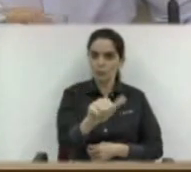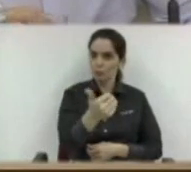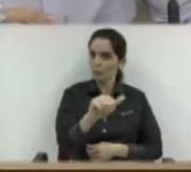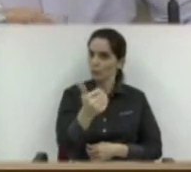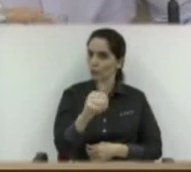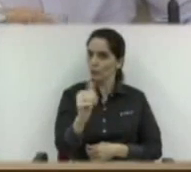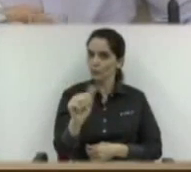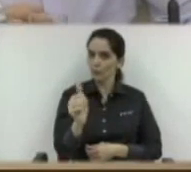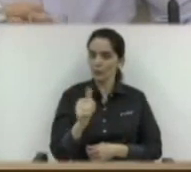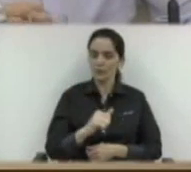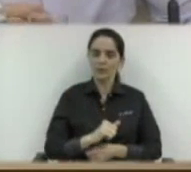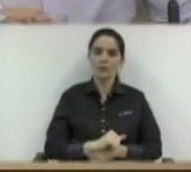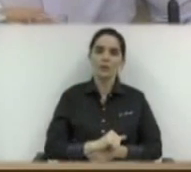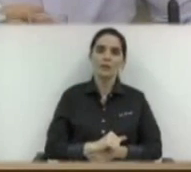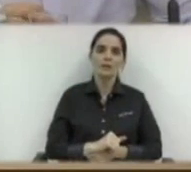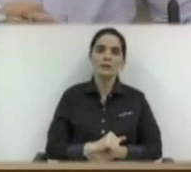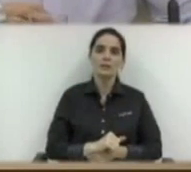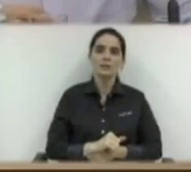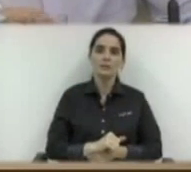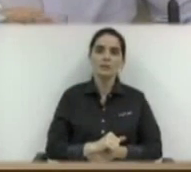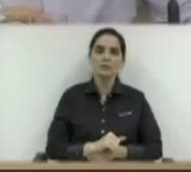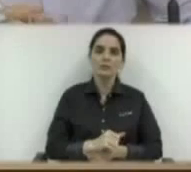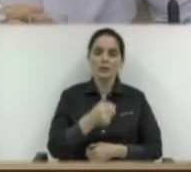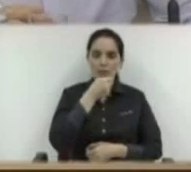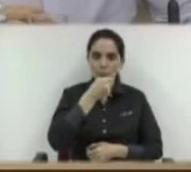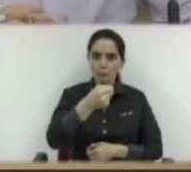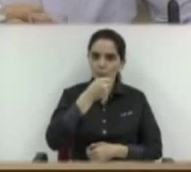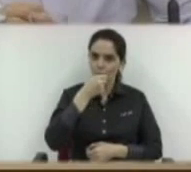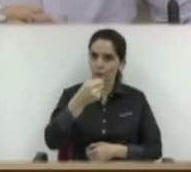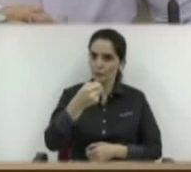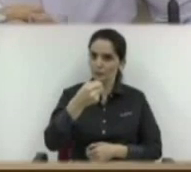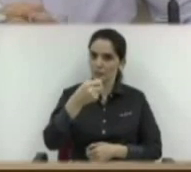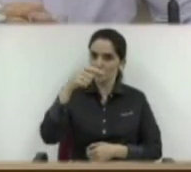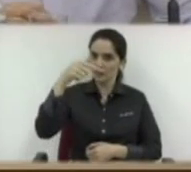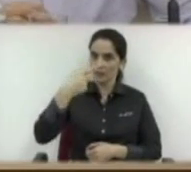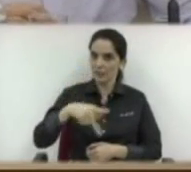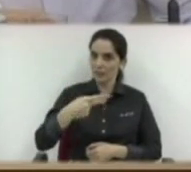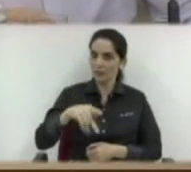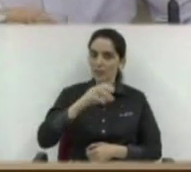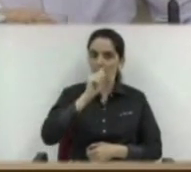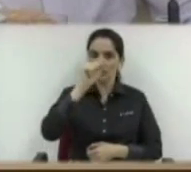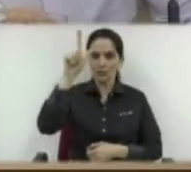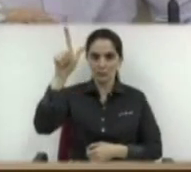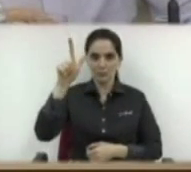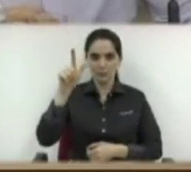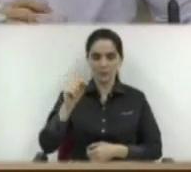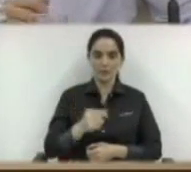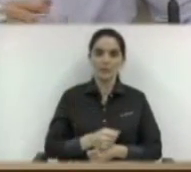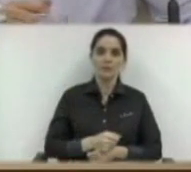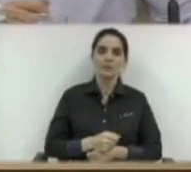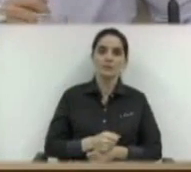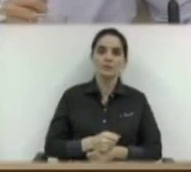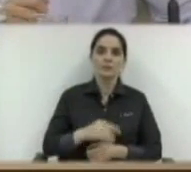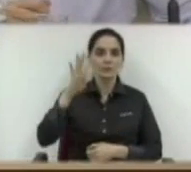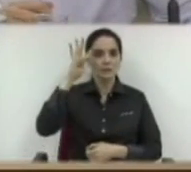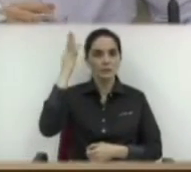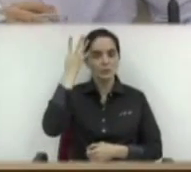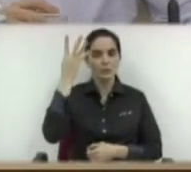se destacaram no meio jornalístico do município de Limeira, nos termos da Resolução